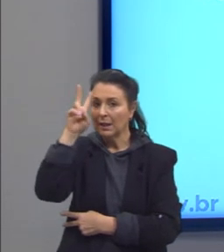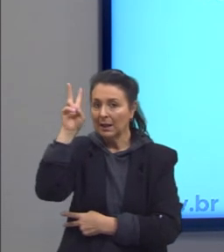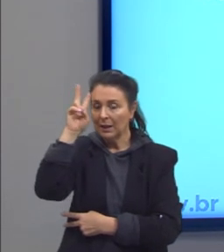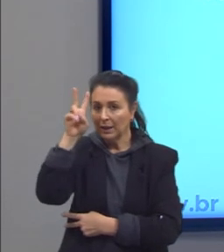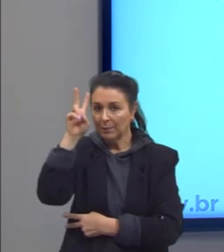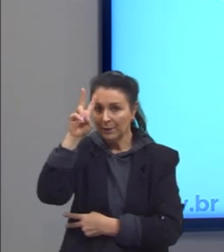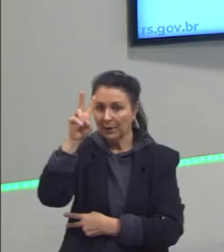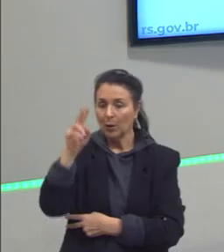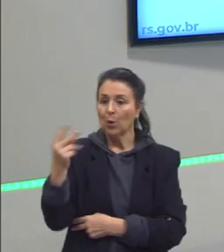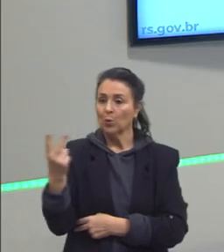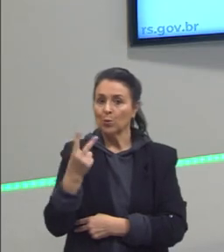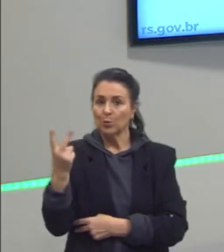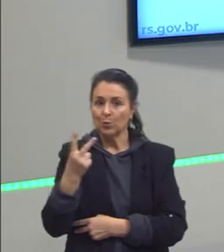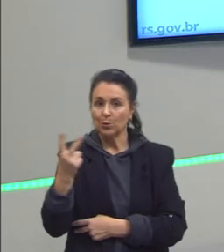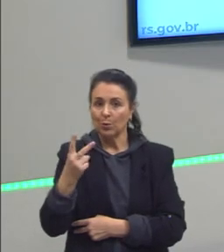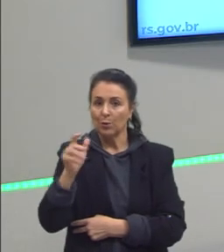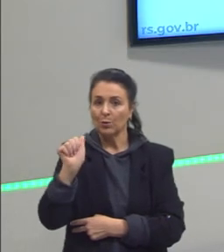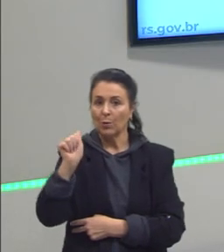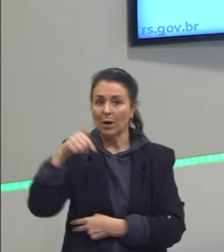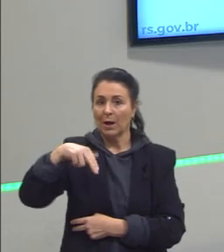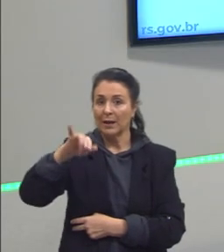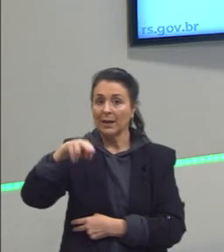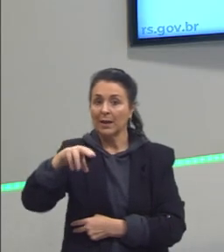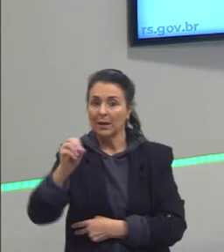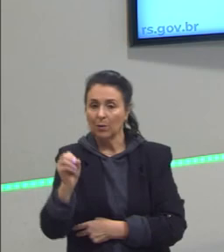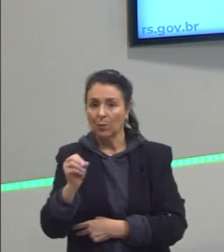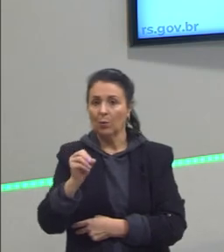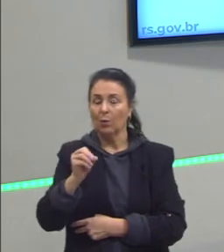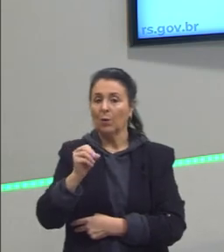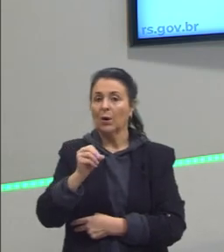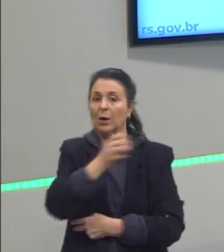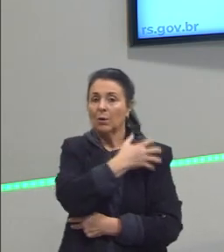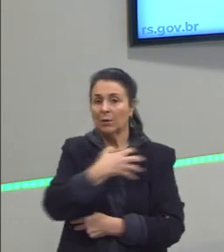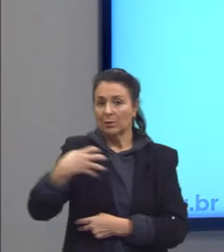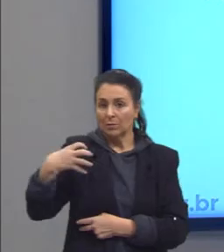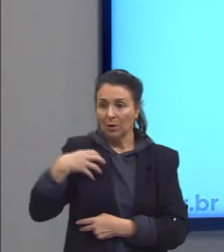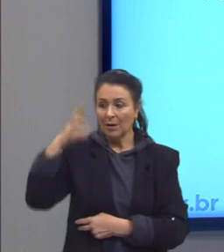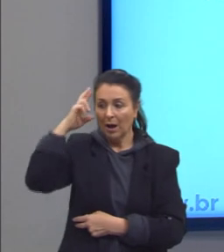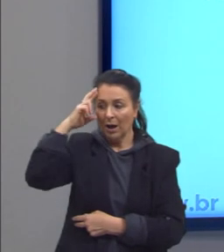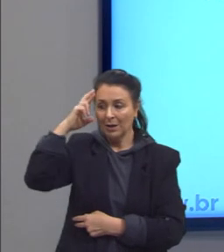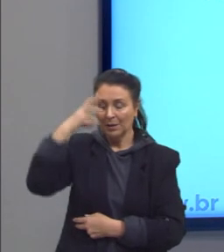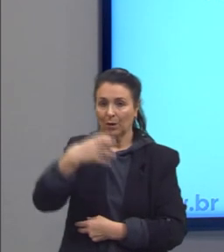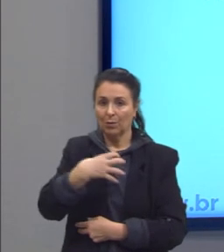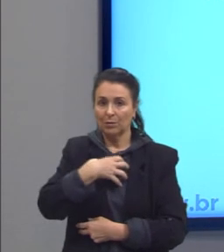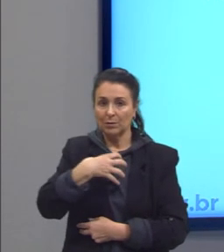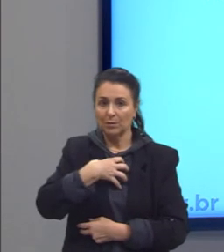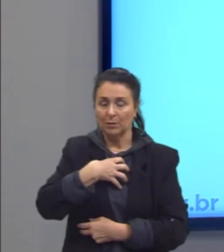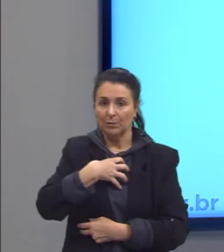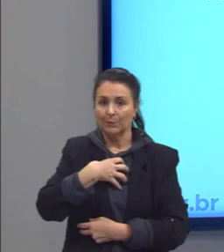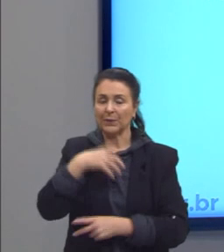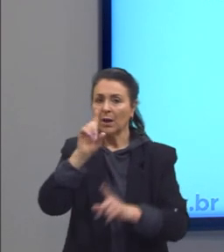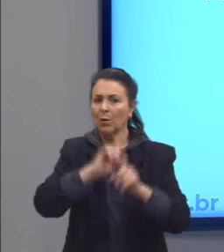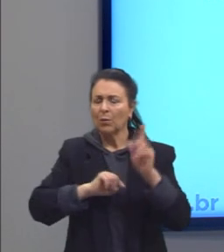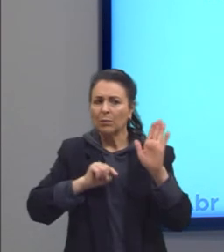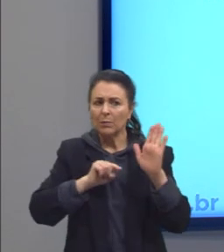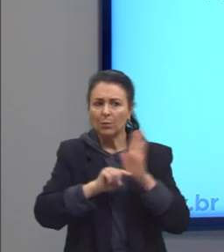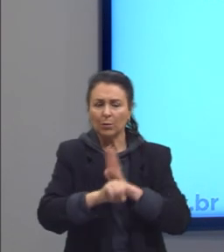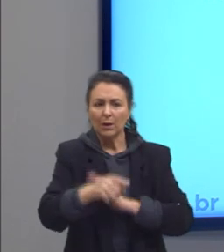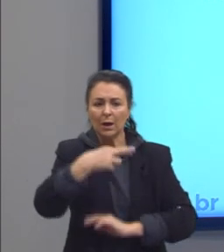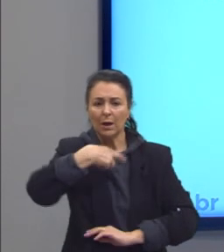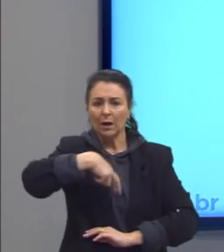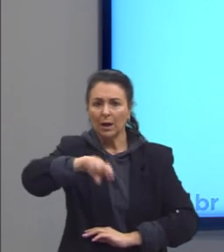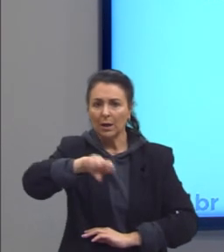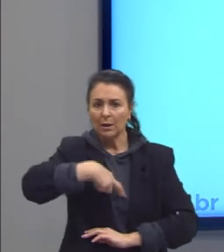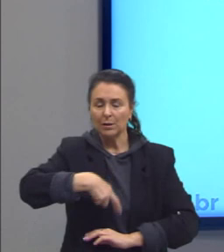né Tomás de Aquino Aristóteles a razão importância da Razão de sentidos Inclusive a respeito de certas questões da religião